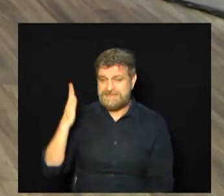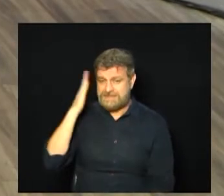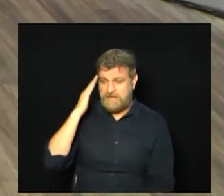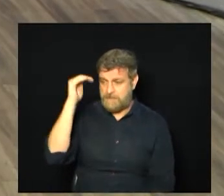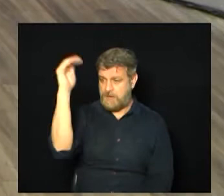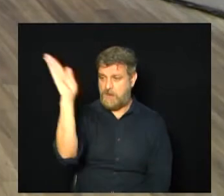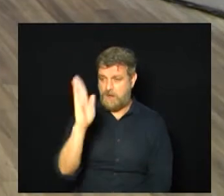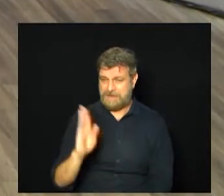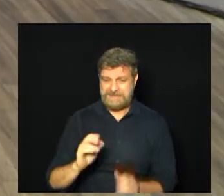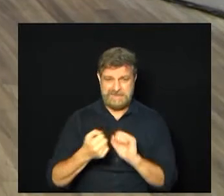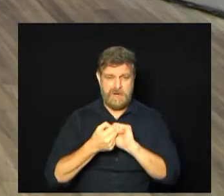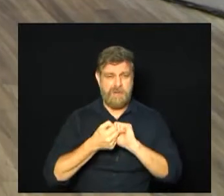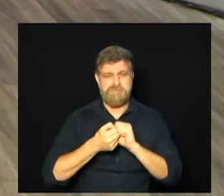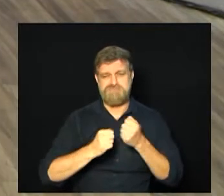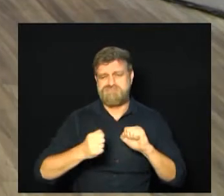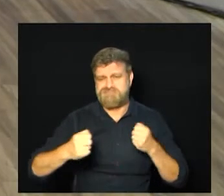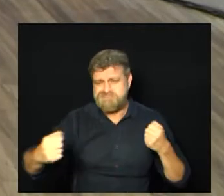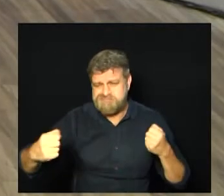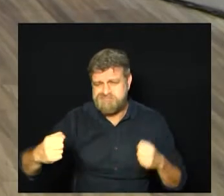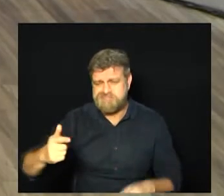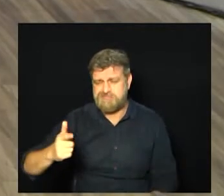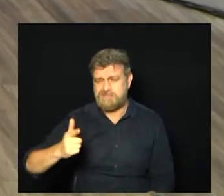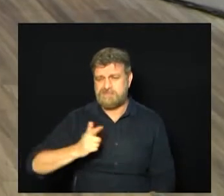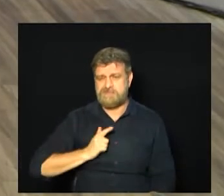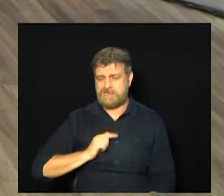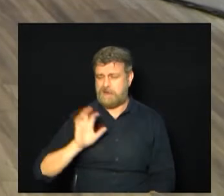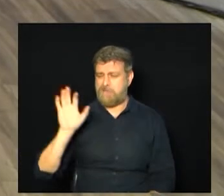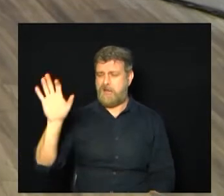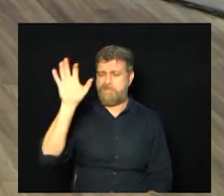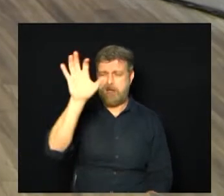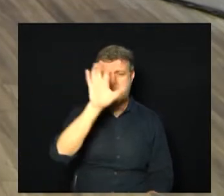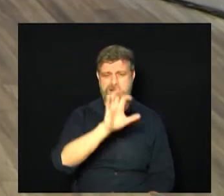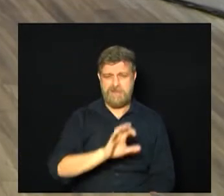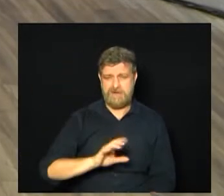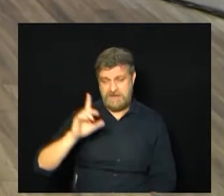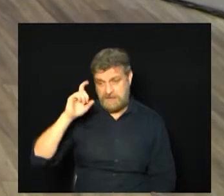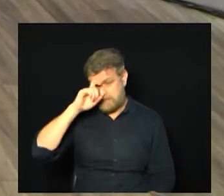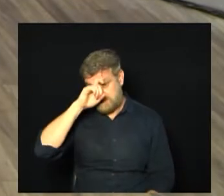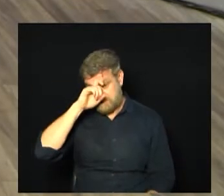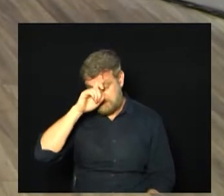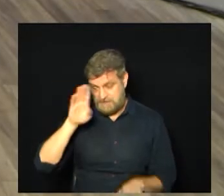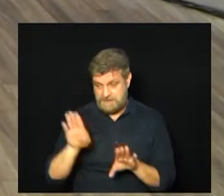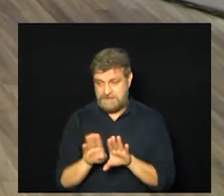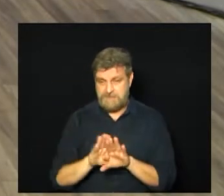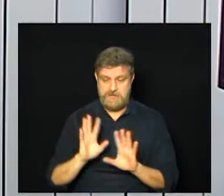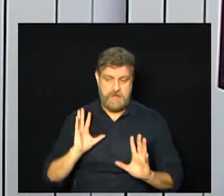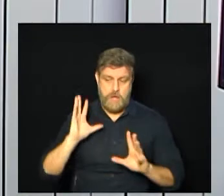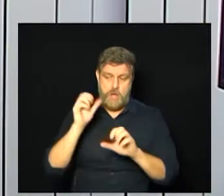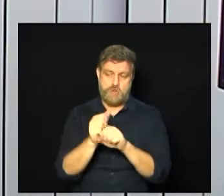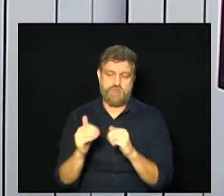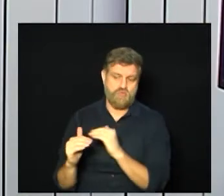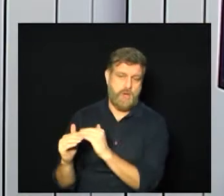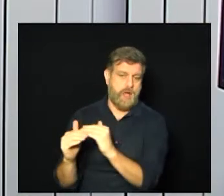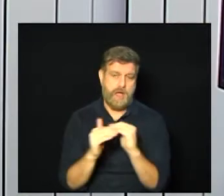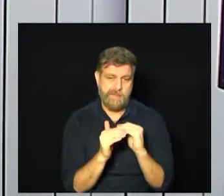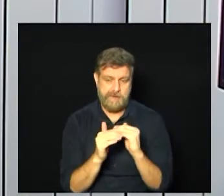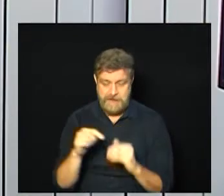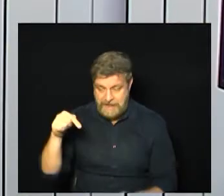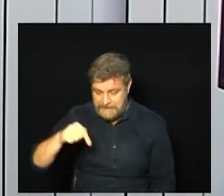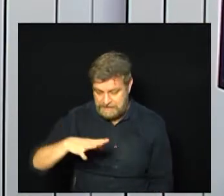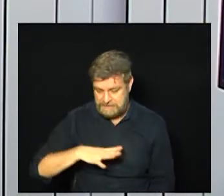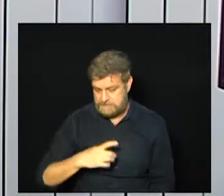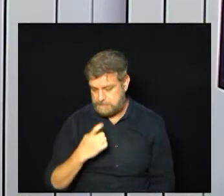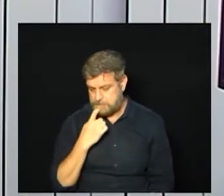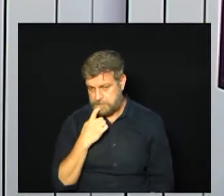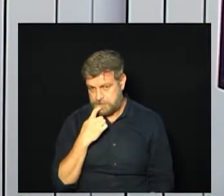um país gigantesco, continental, então é difícil, até injusto generalizar. Mas pelo menos aqui em Campinas,